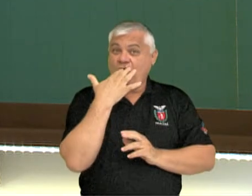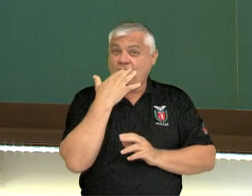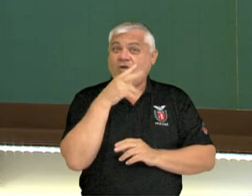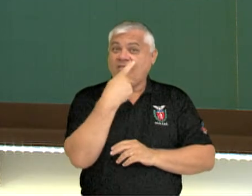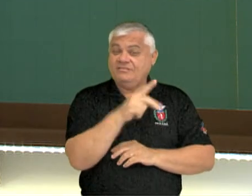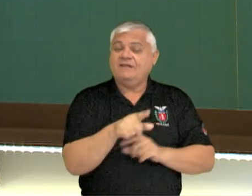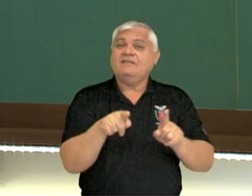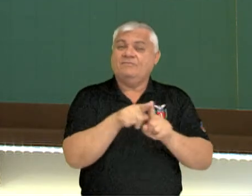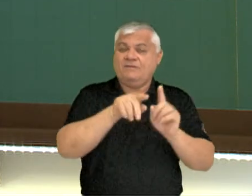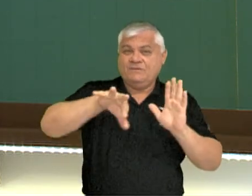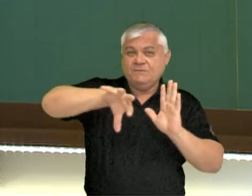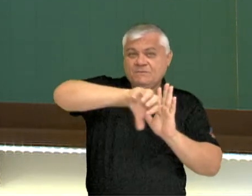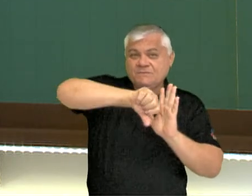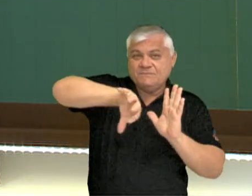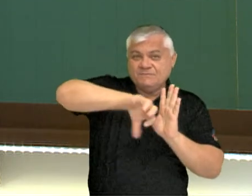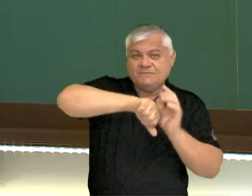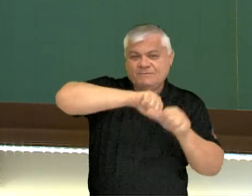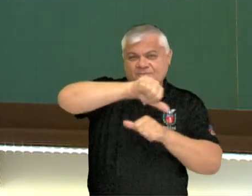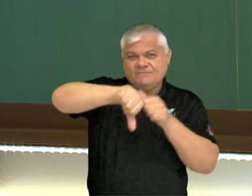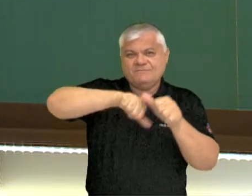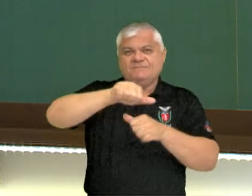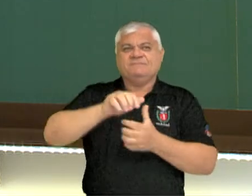evento de fotossíntese.